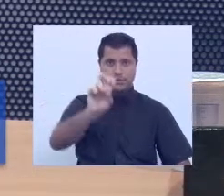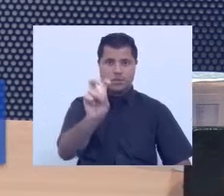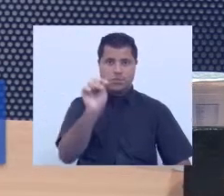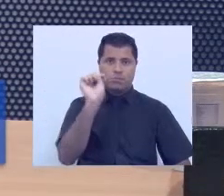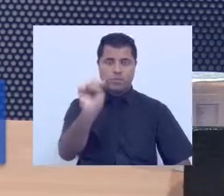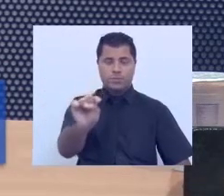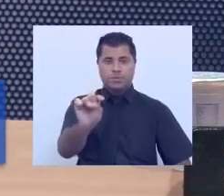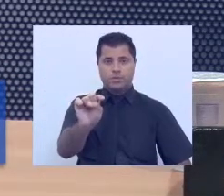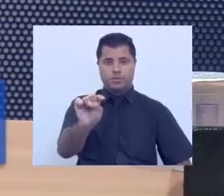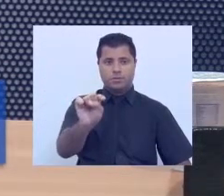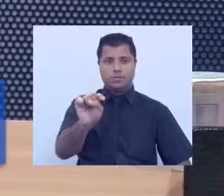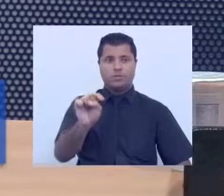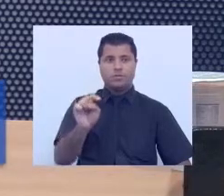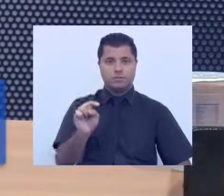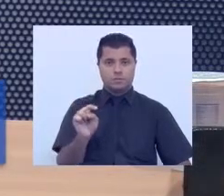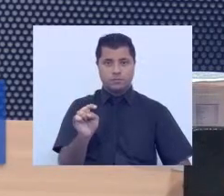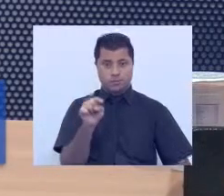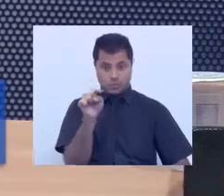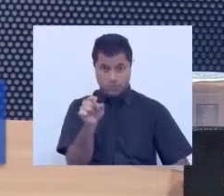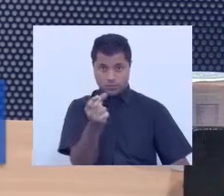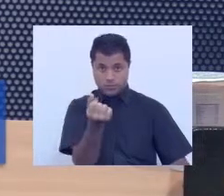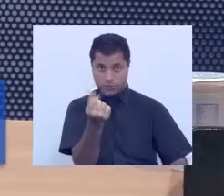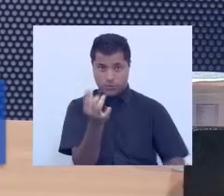R$ 2.695.000, dos quais